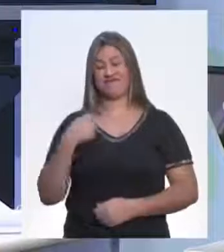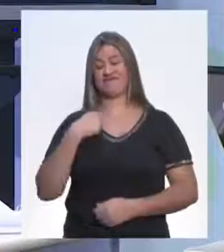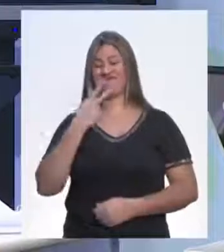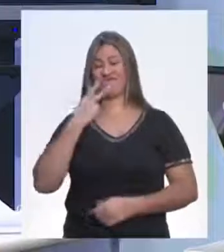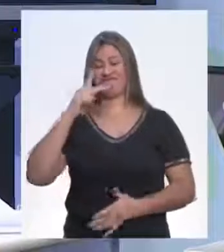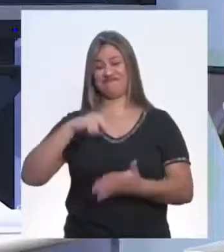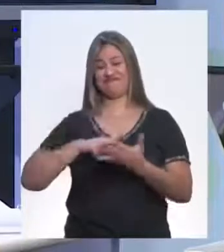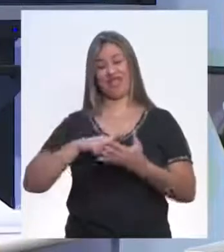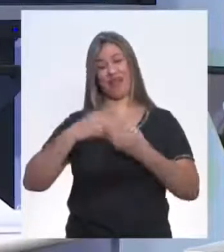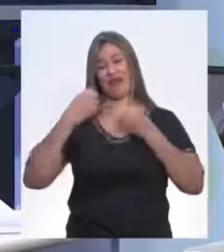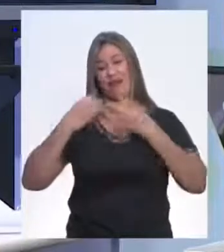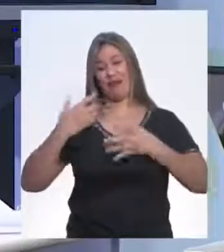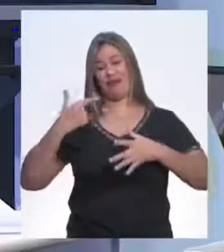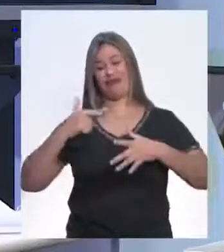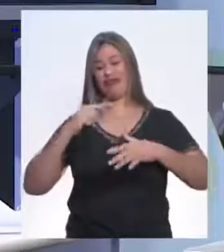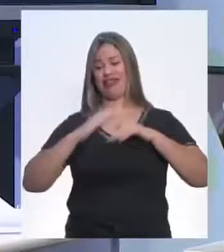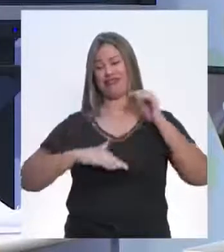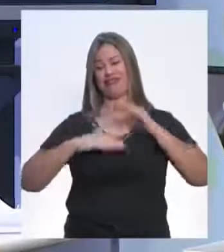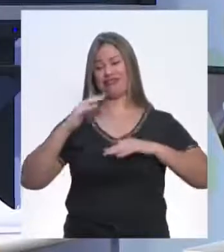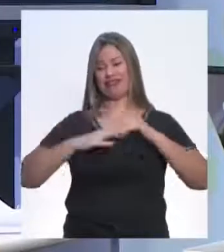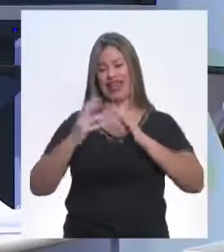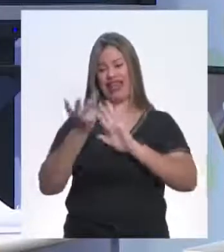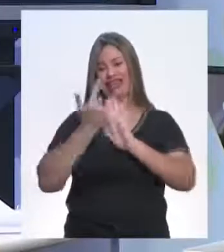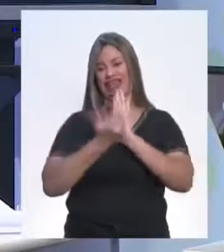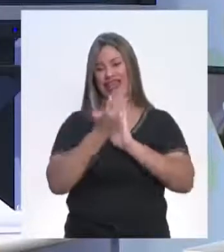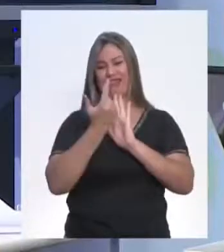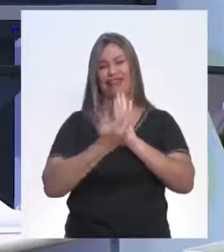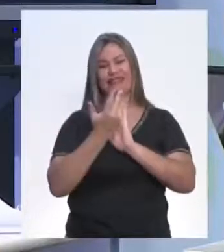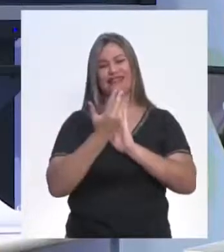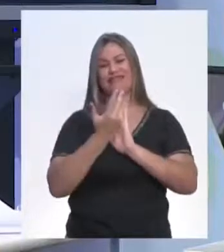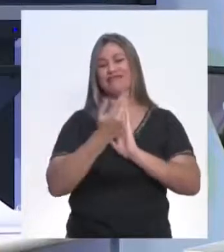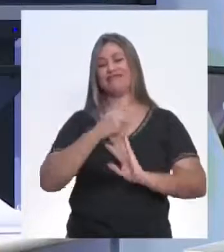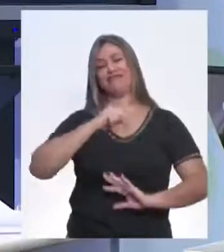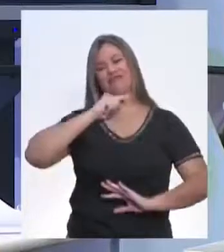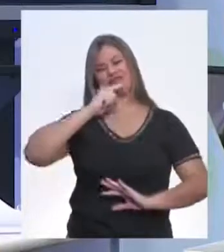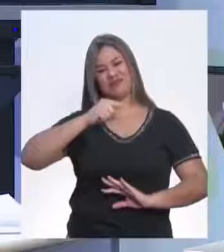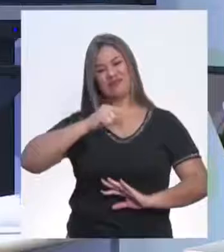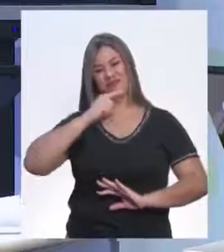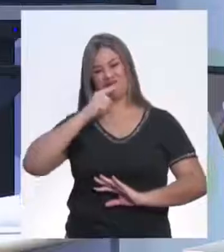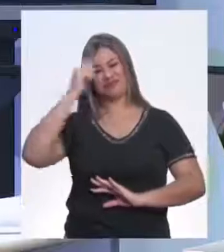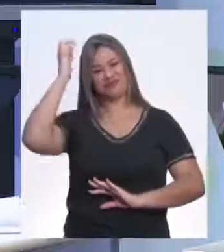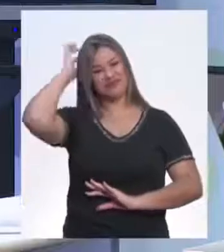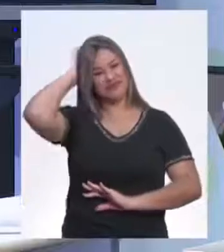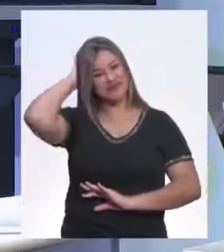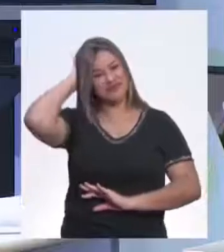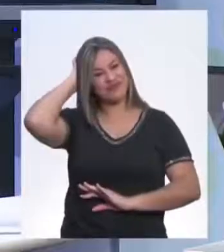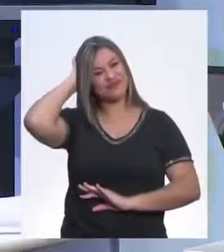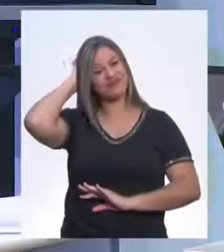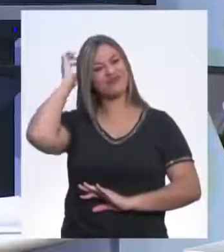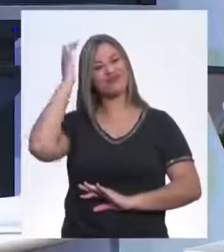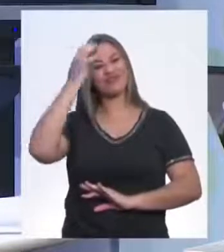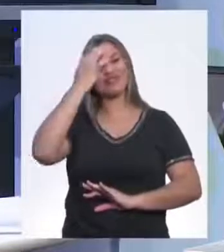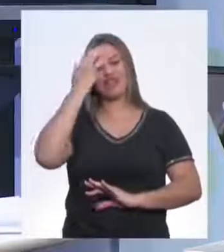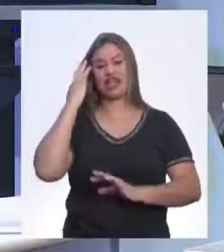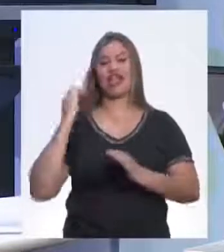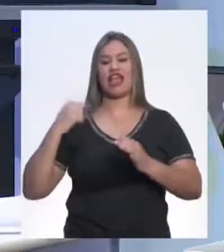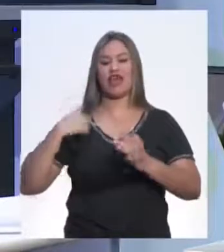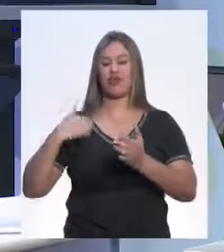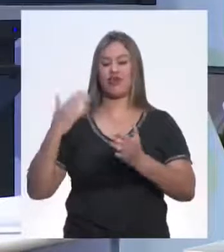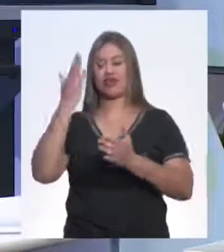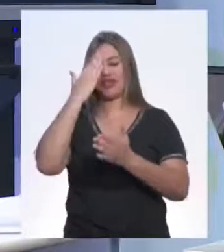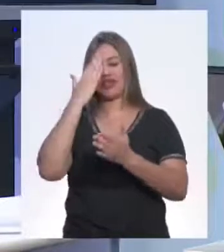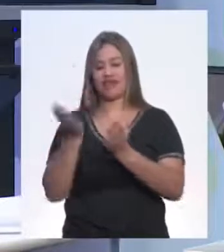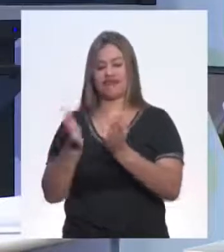nisso, não consigo desenhar esse Tangram aí, fazer essa forma. Eu sei construir, então já vou